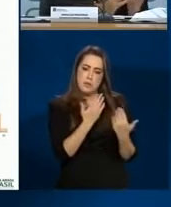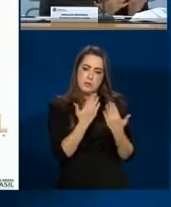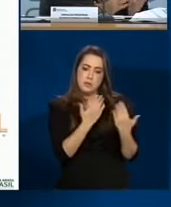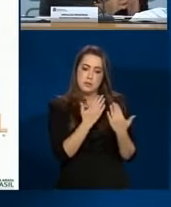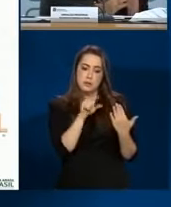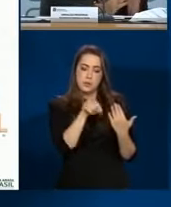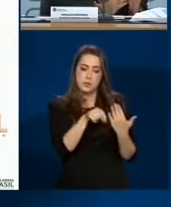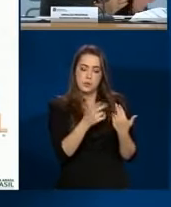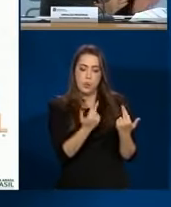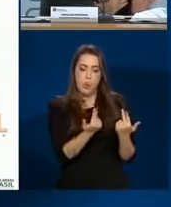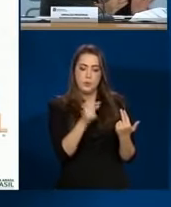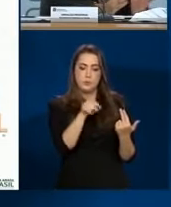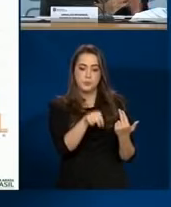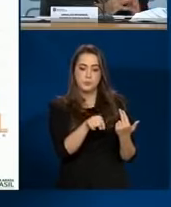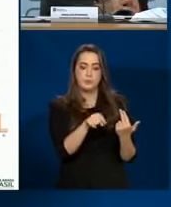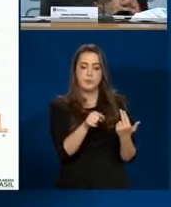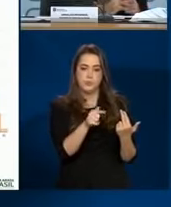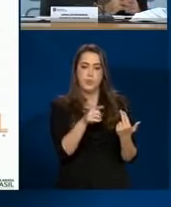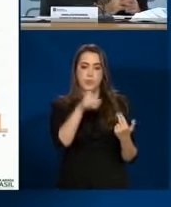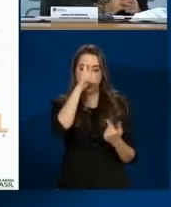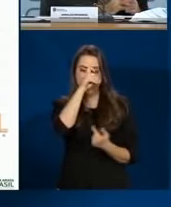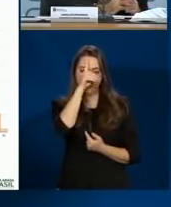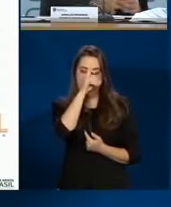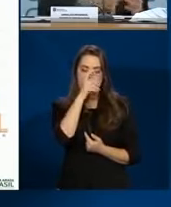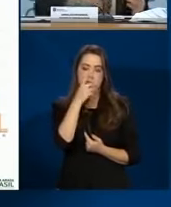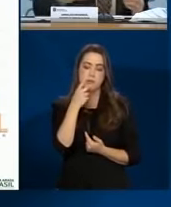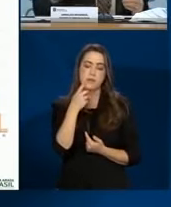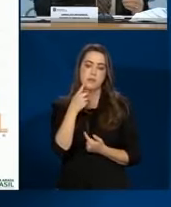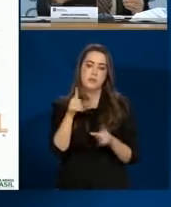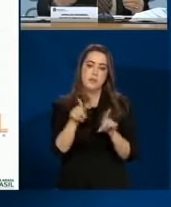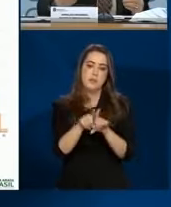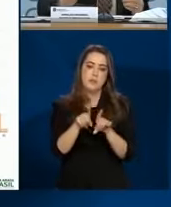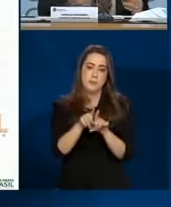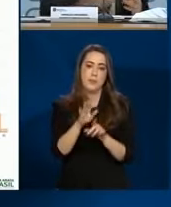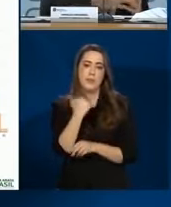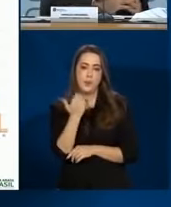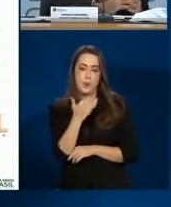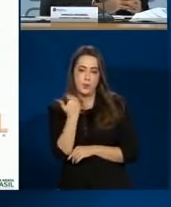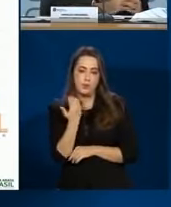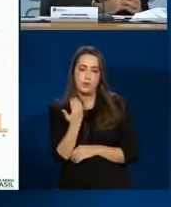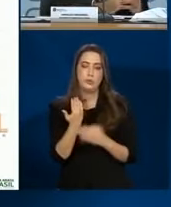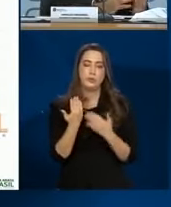mesmo comportamento, tanto das hospitalizações por SRAG, assim como por